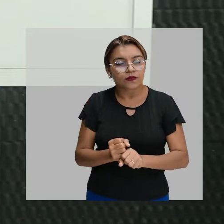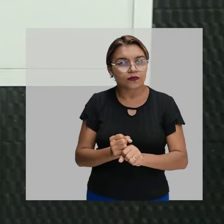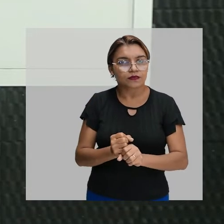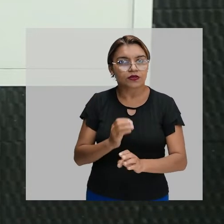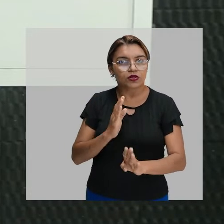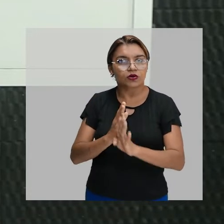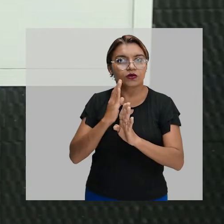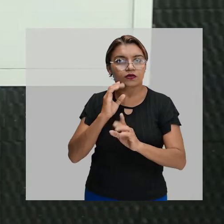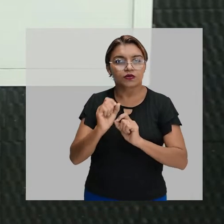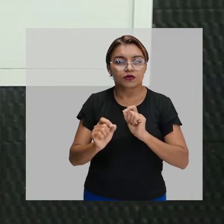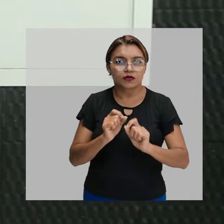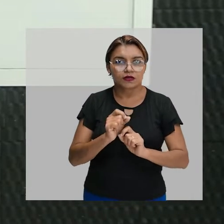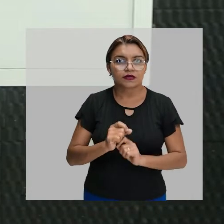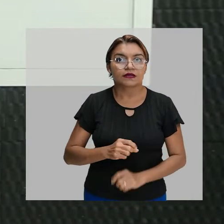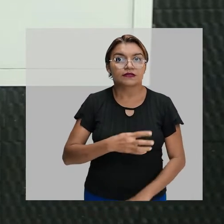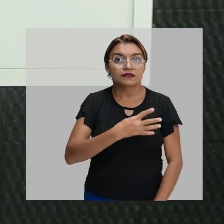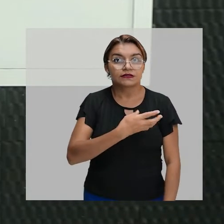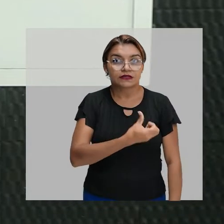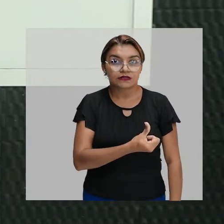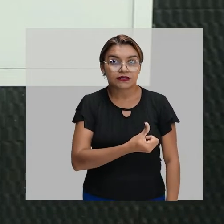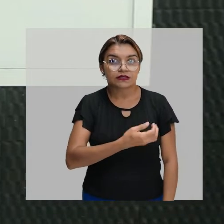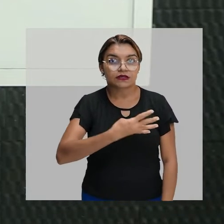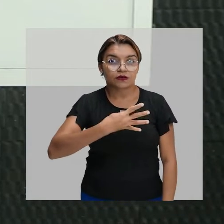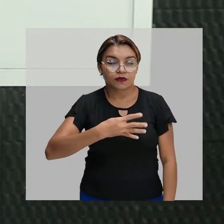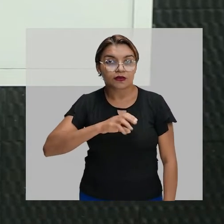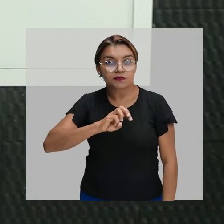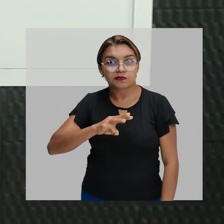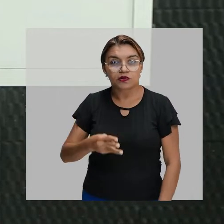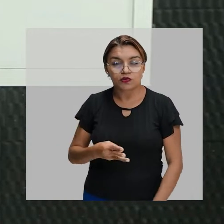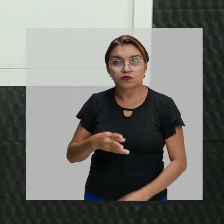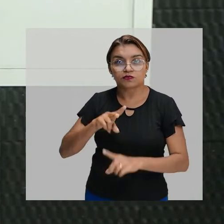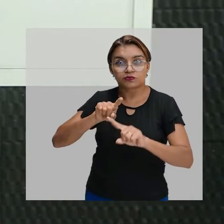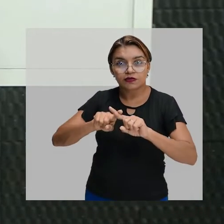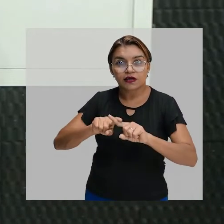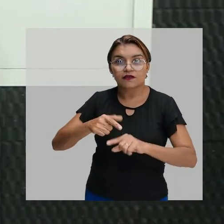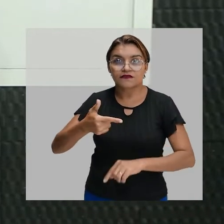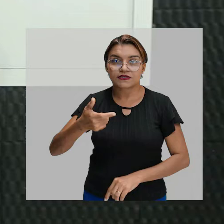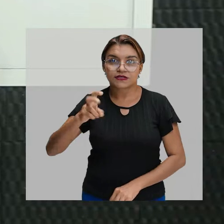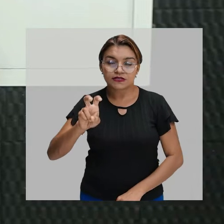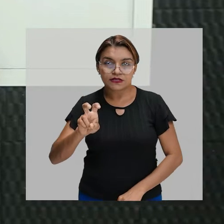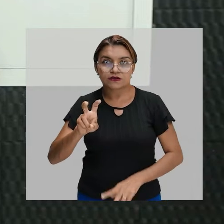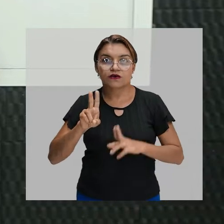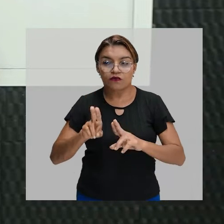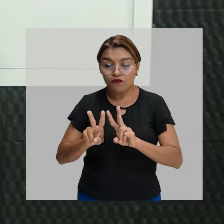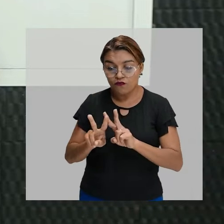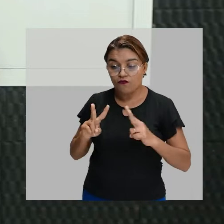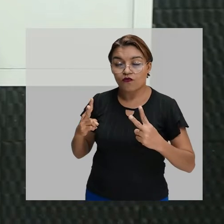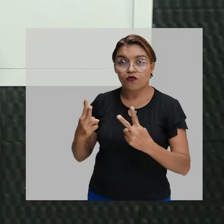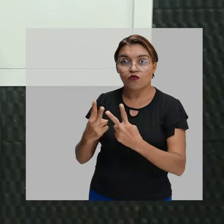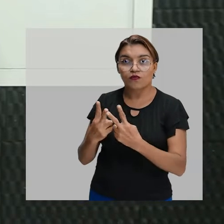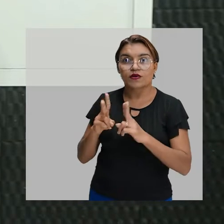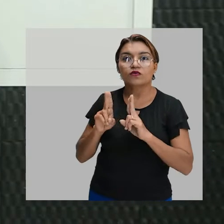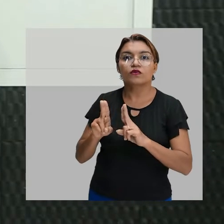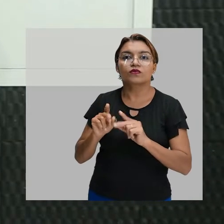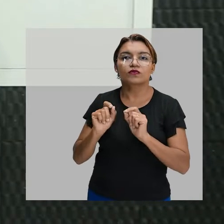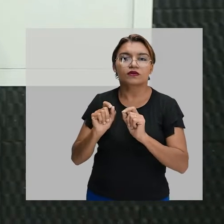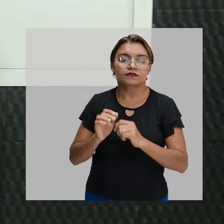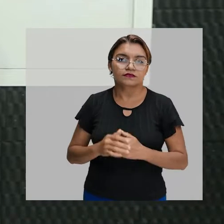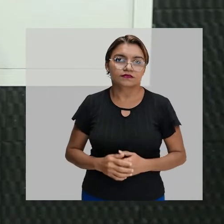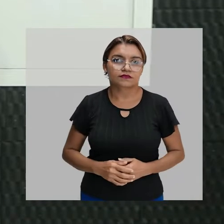encontrar 64000000 x 25 você vai encontrar um volume igual